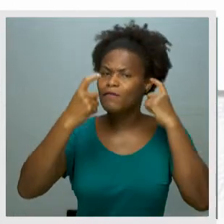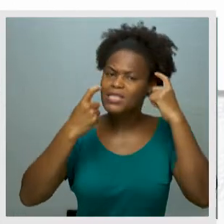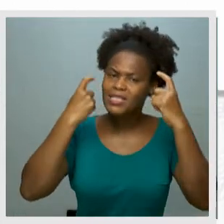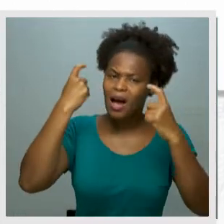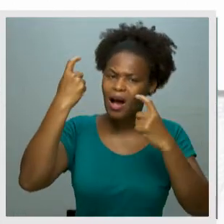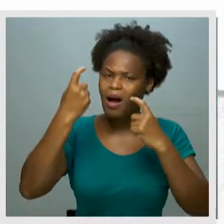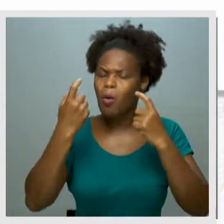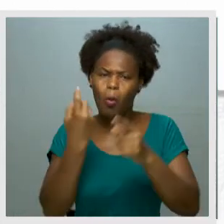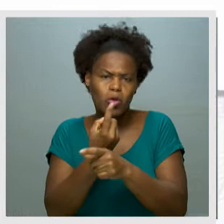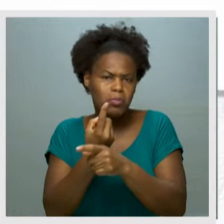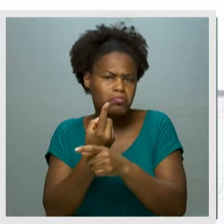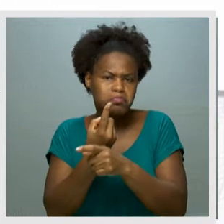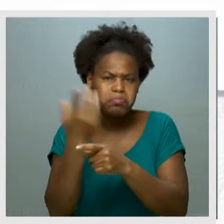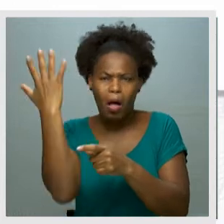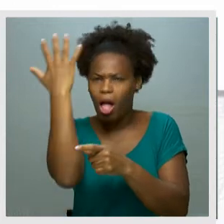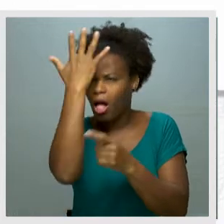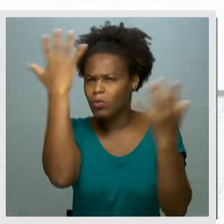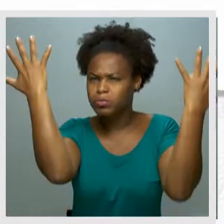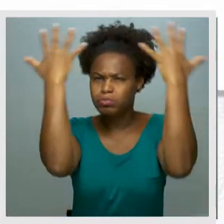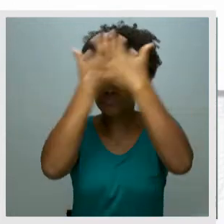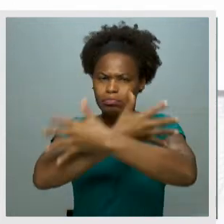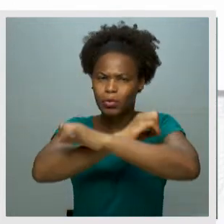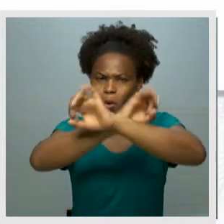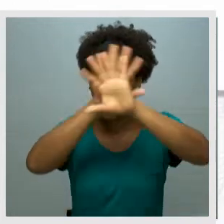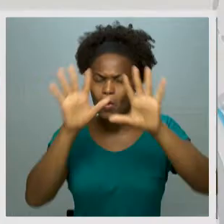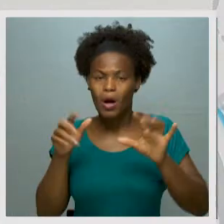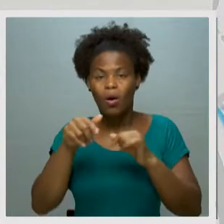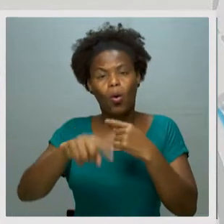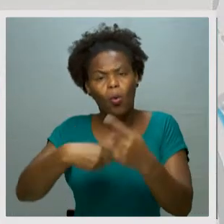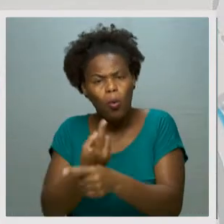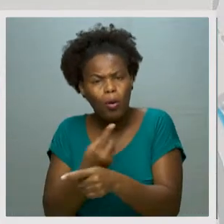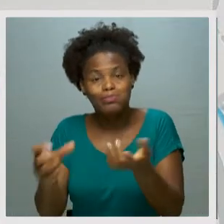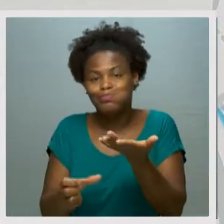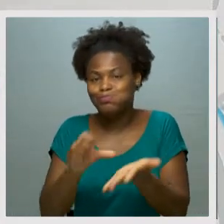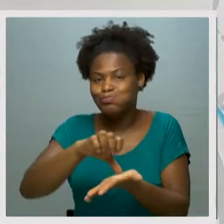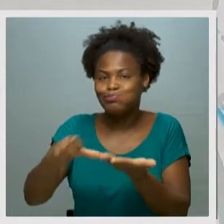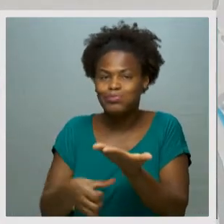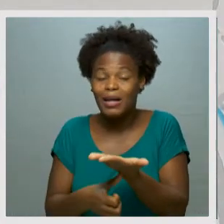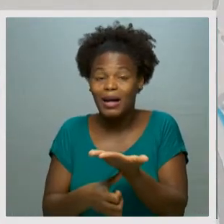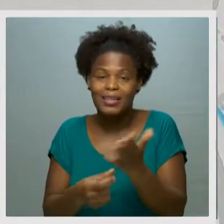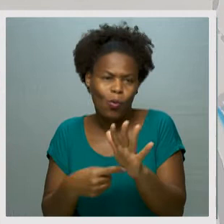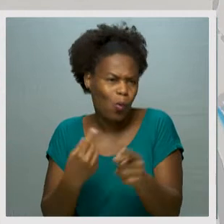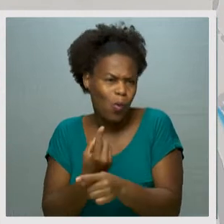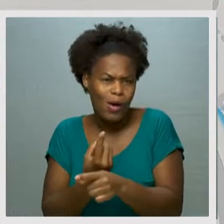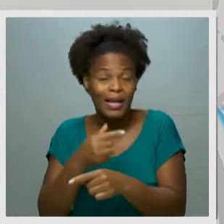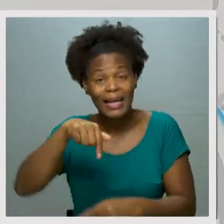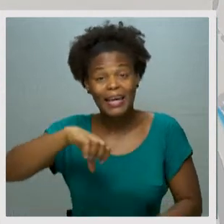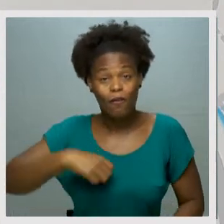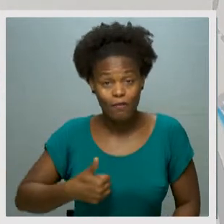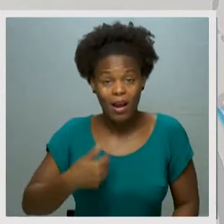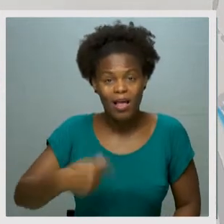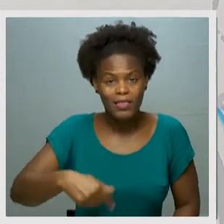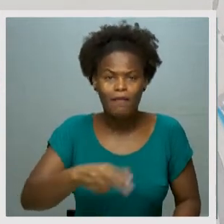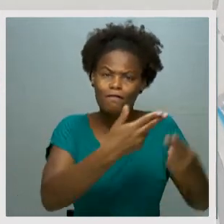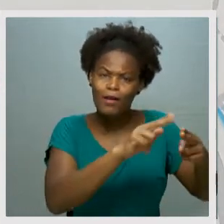reflexões, abstrações e outras fontes diversas de inspiração. Em Cabo Verde, por exemplo, temos